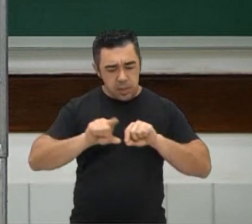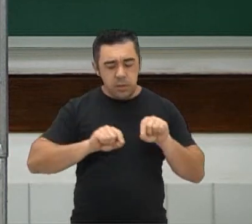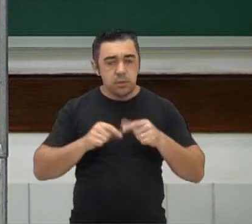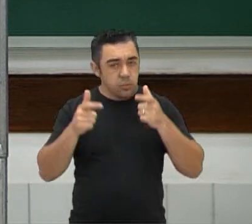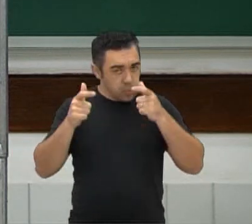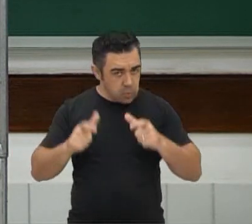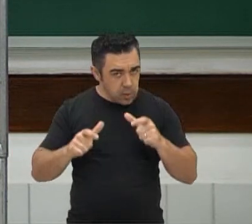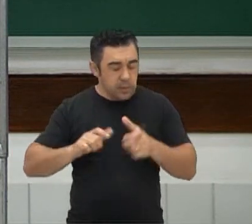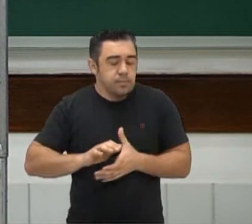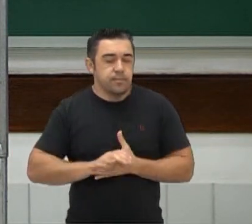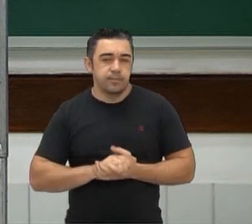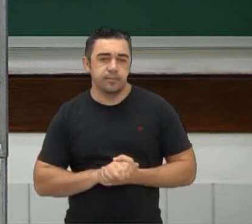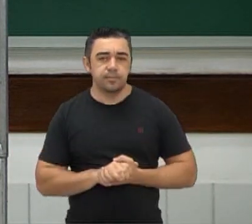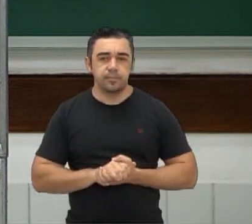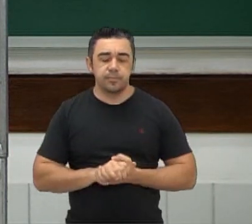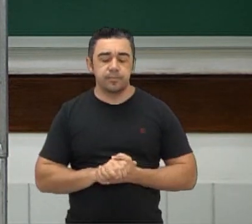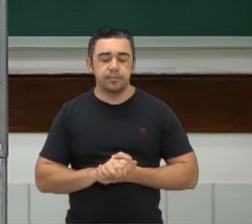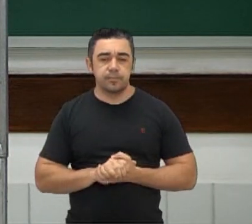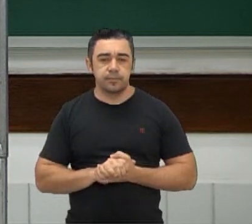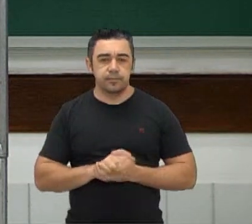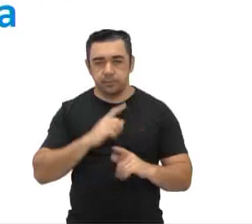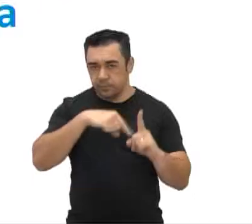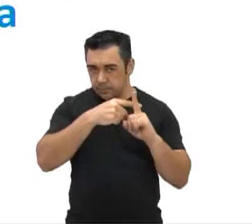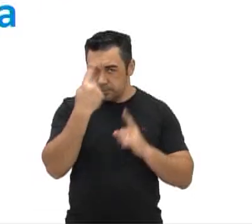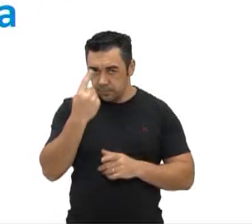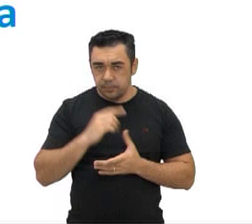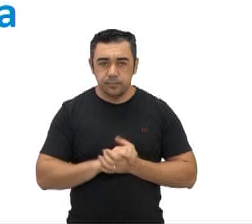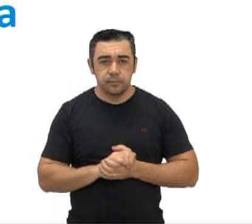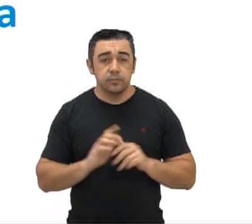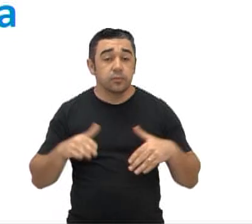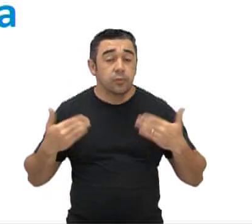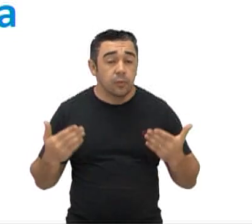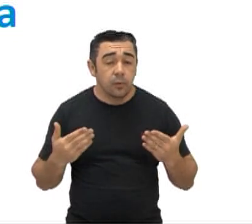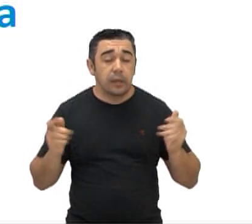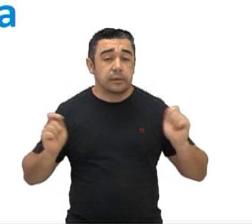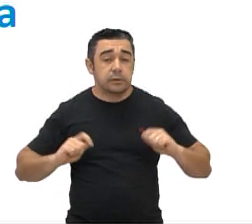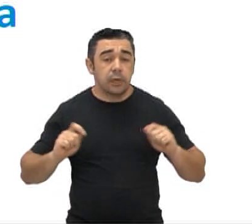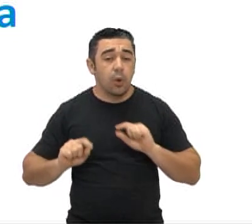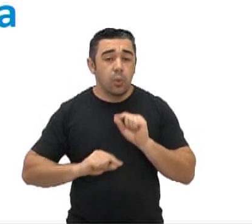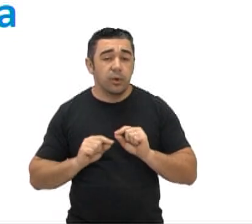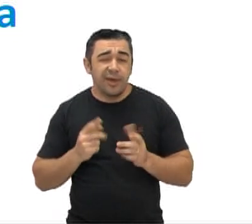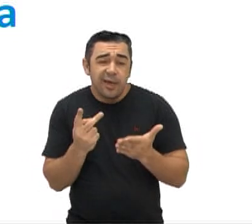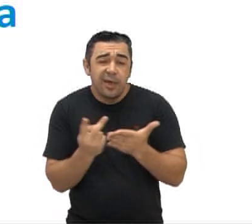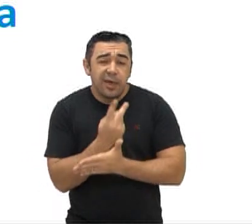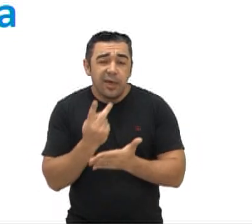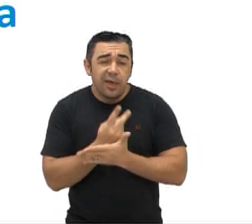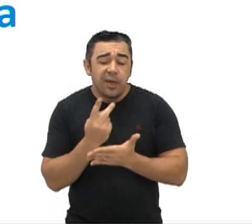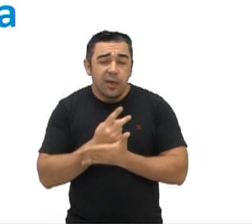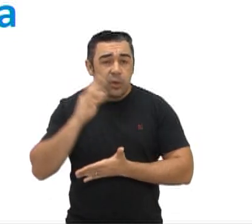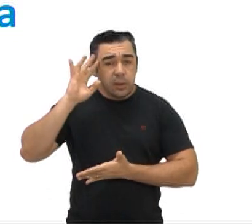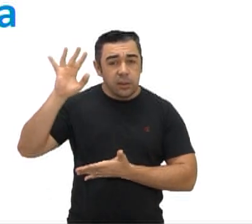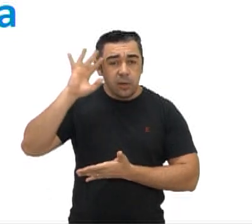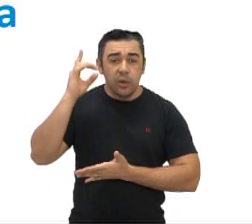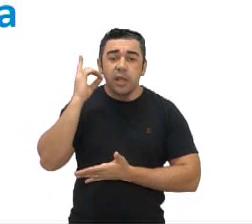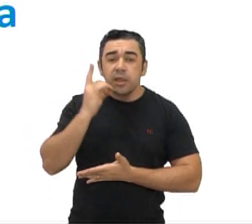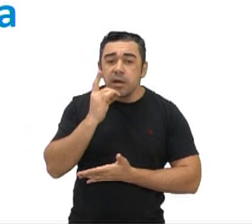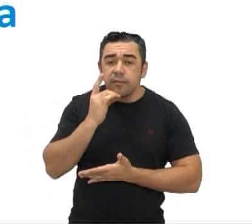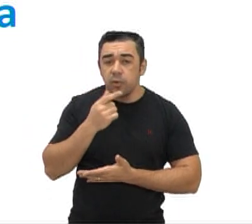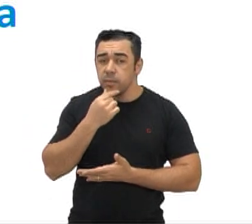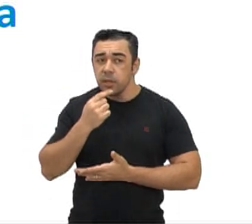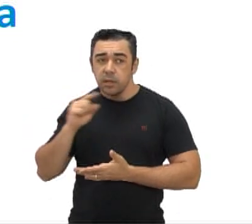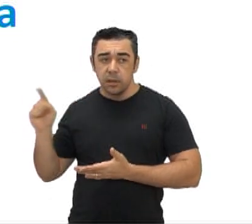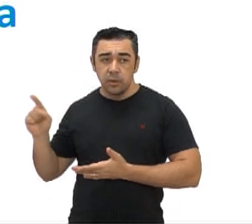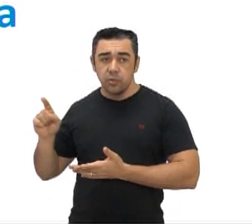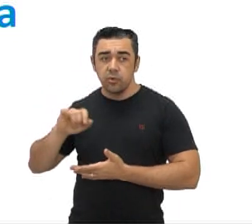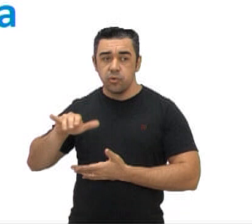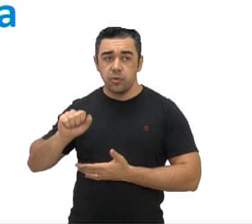ambiente, tá? Mais um aqui. Quais os possíveis furos da teoria do Darwin? Quem perguntou foi o José Renan,